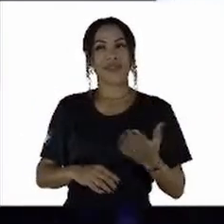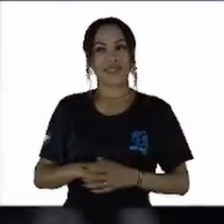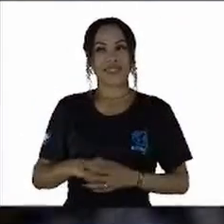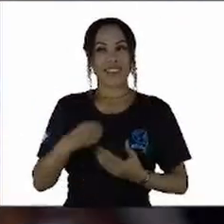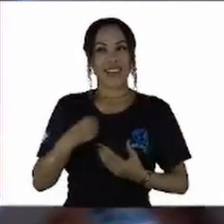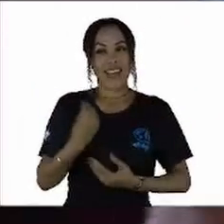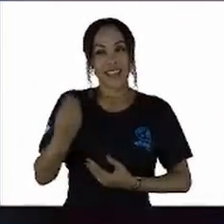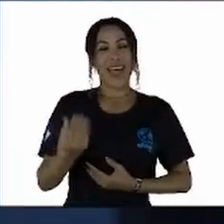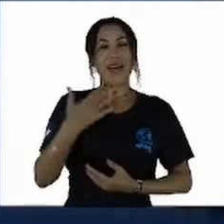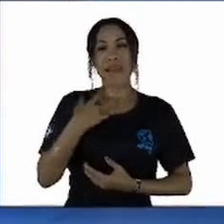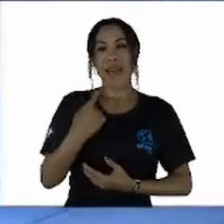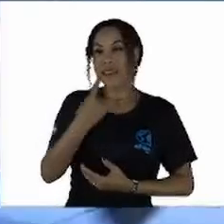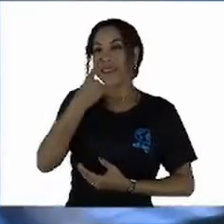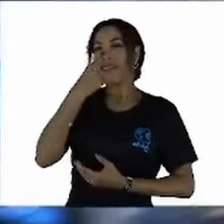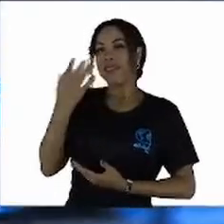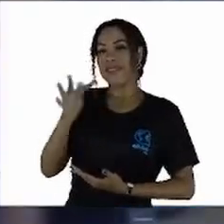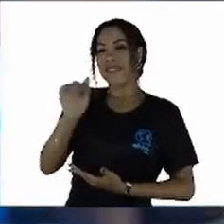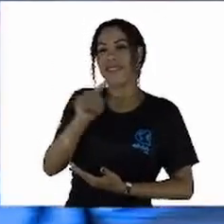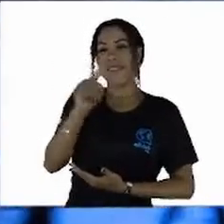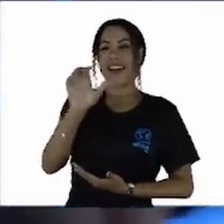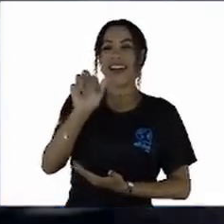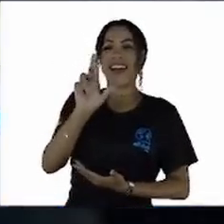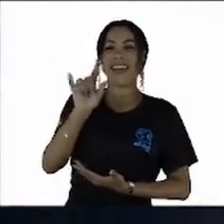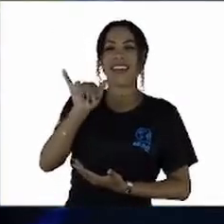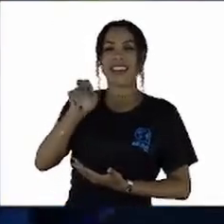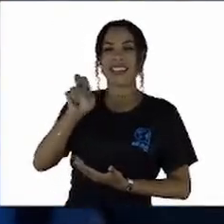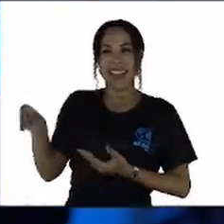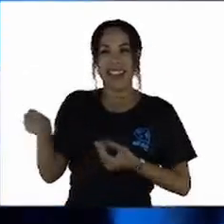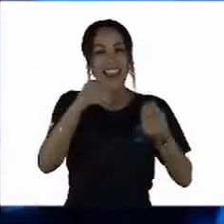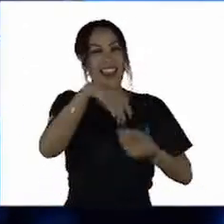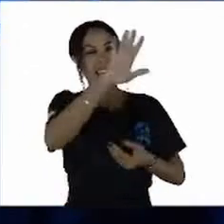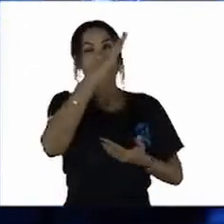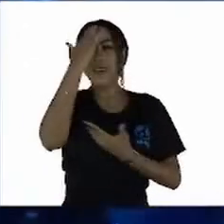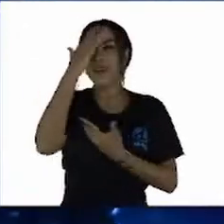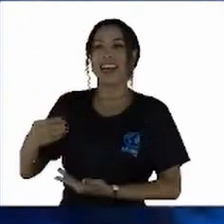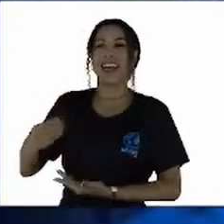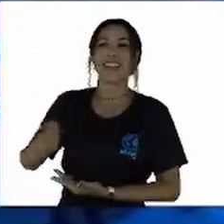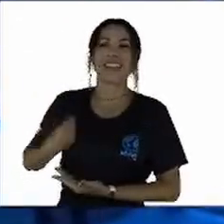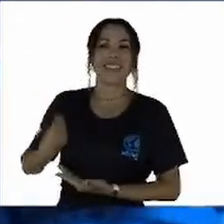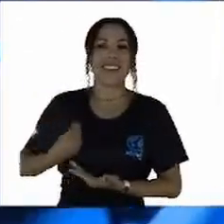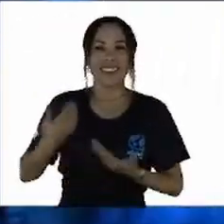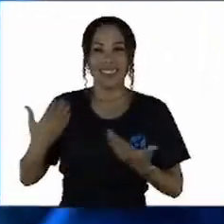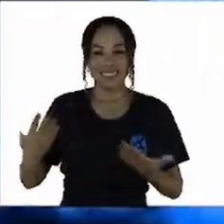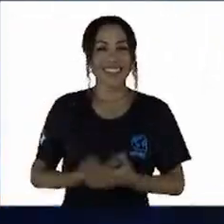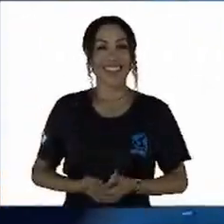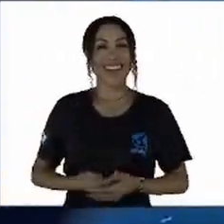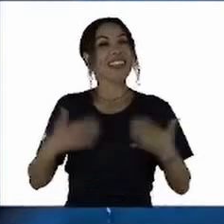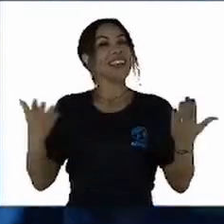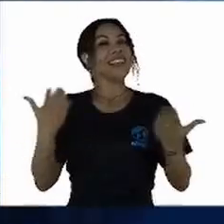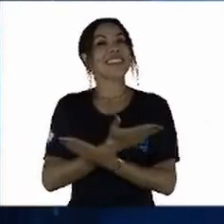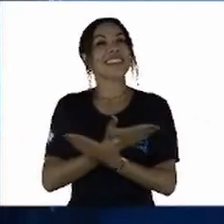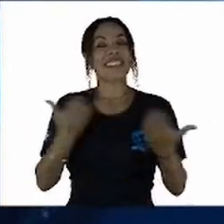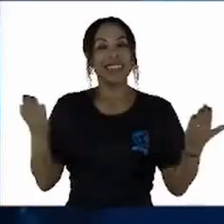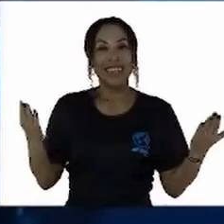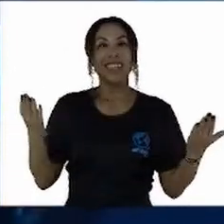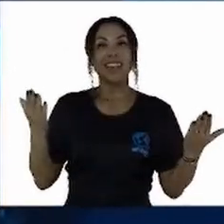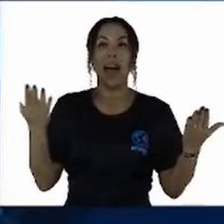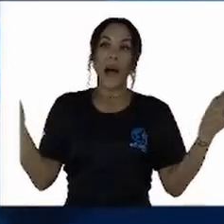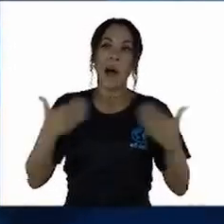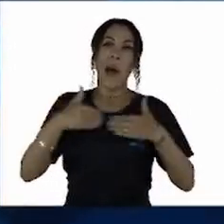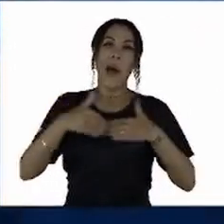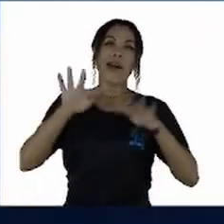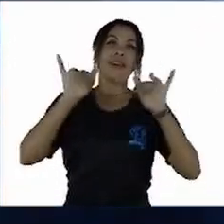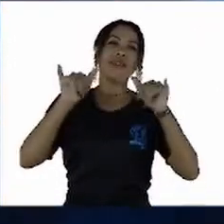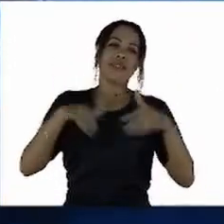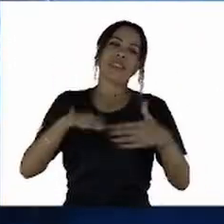Vou dar pra minha fã Caroline, minha grande fã, levar. Obrigado pela participação. Gente, ó, chegamos ao